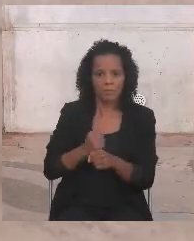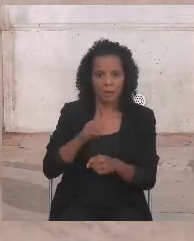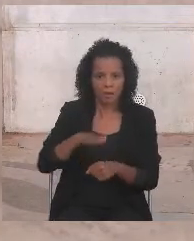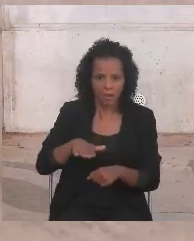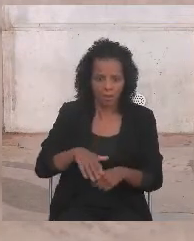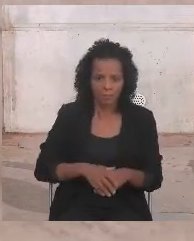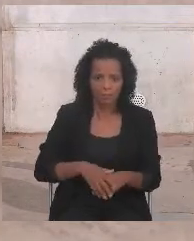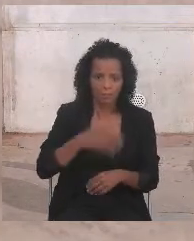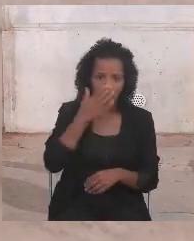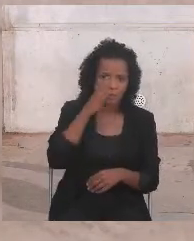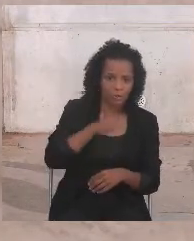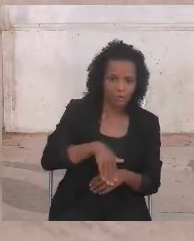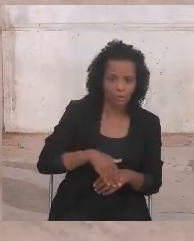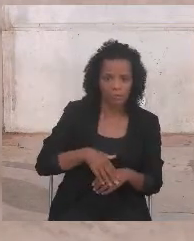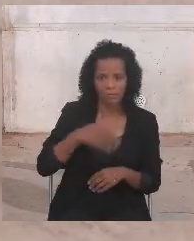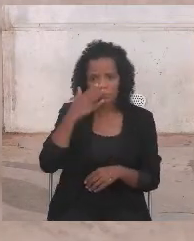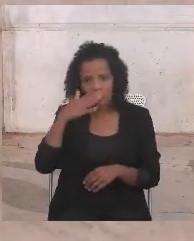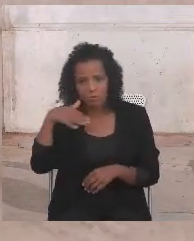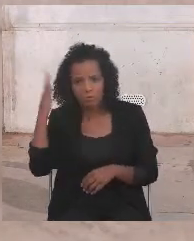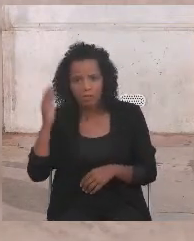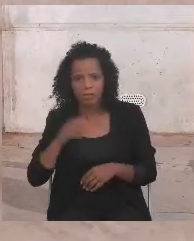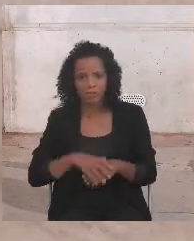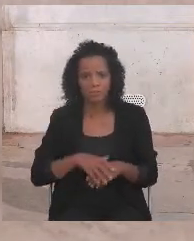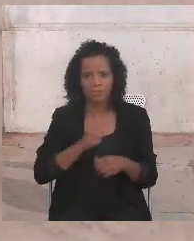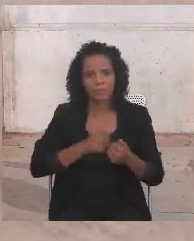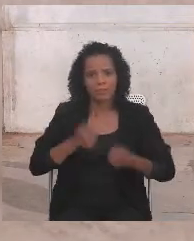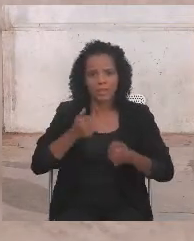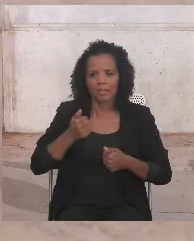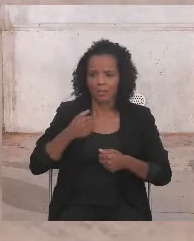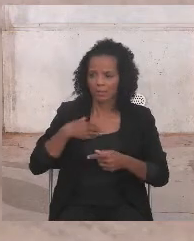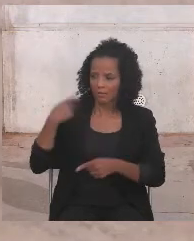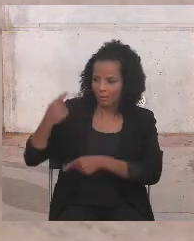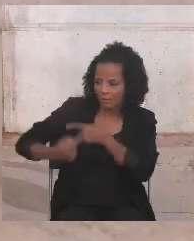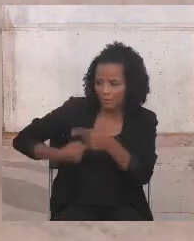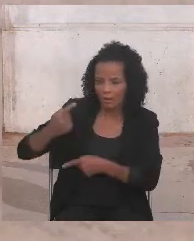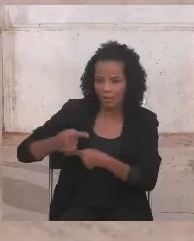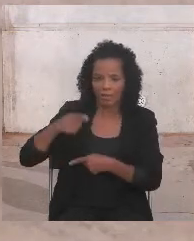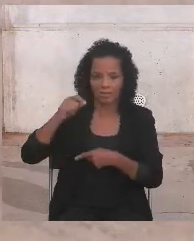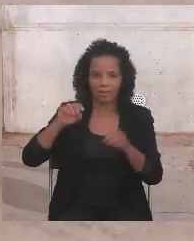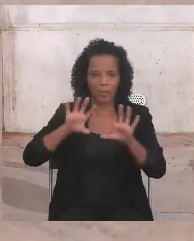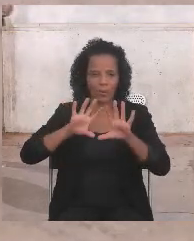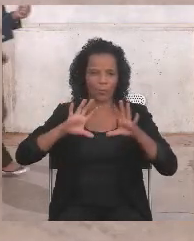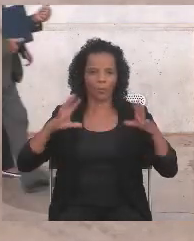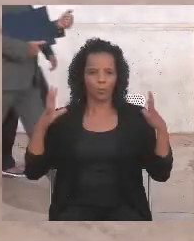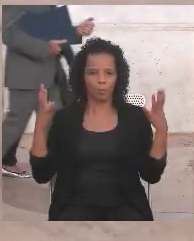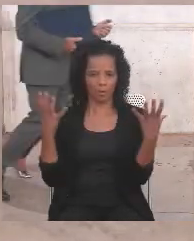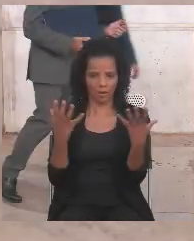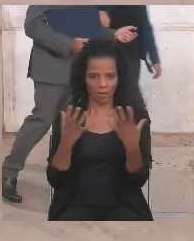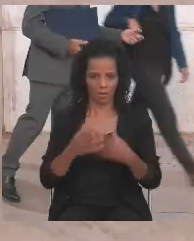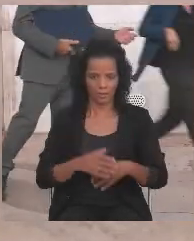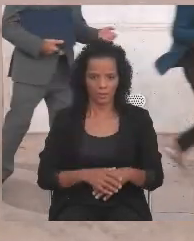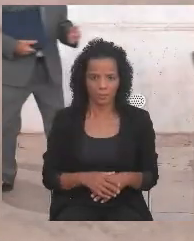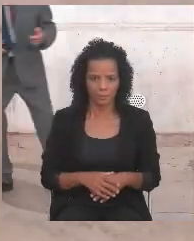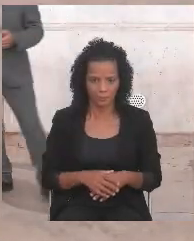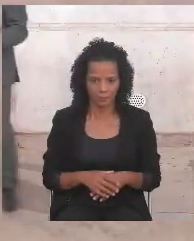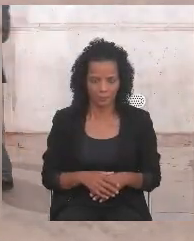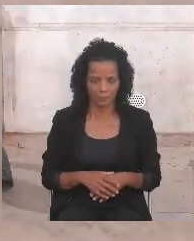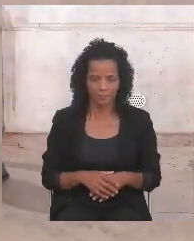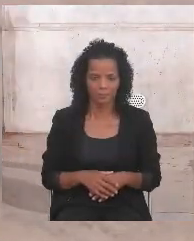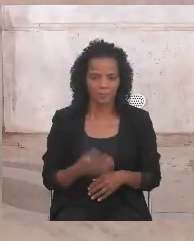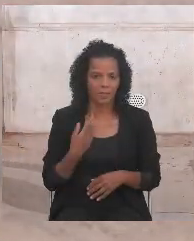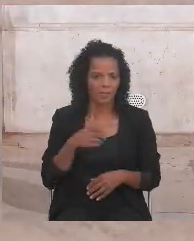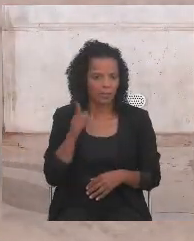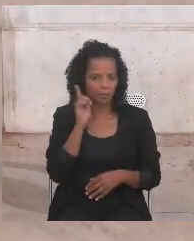mais novos e os mais velhos, a cidade tradicional e a cidade global. E por isso é tão